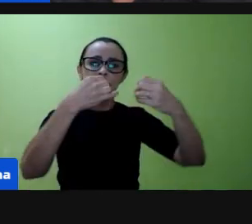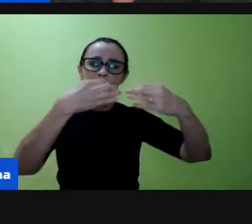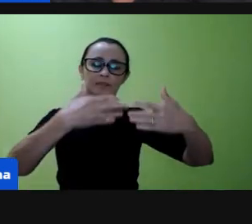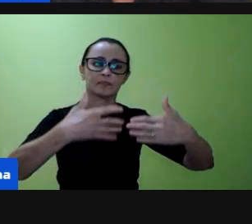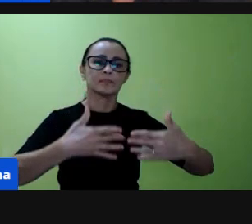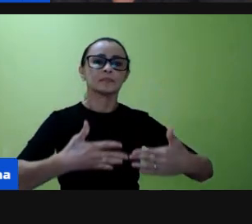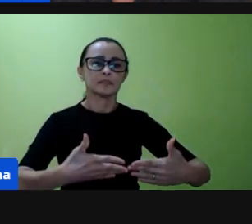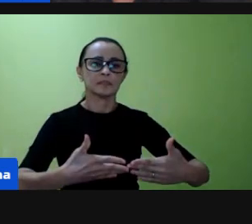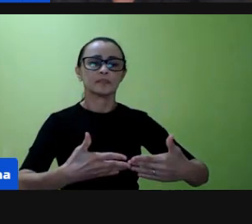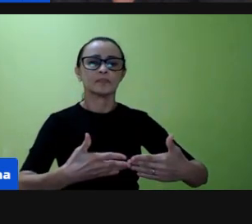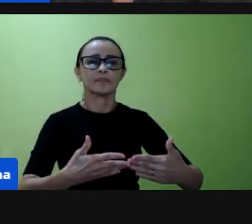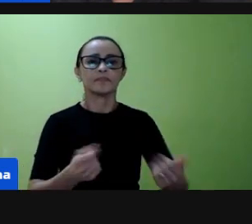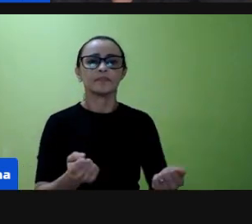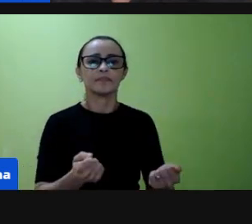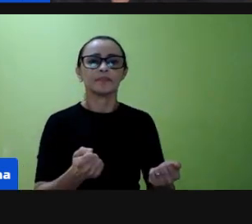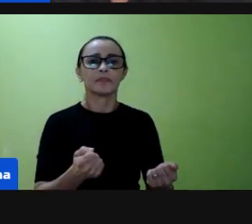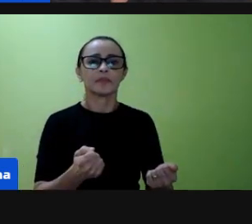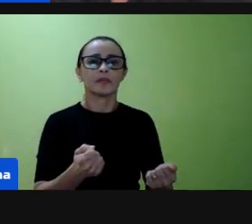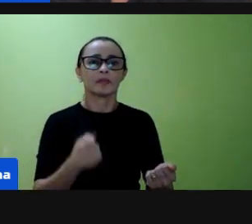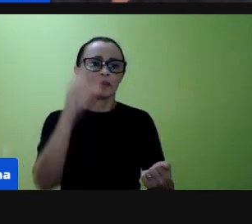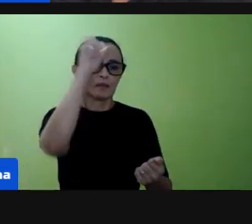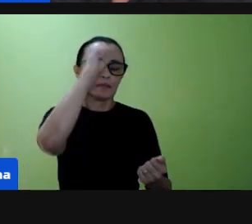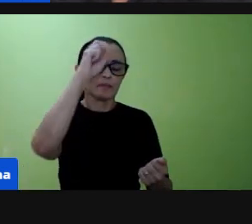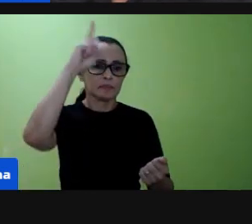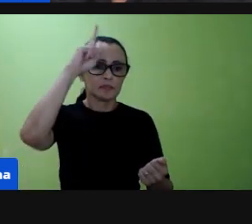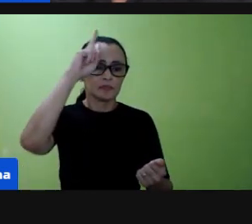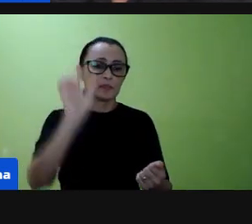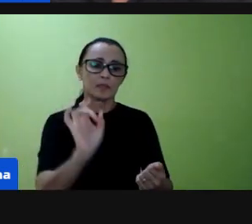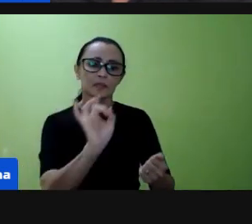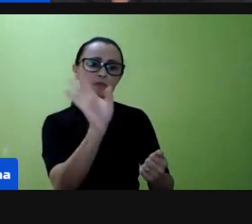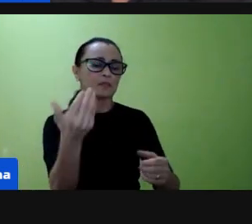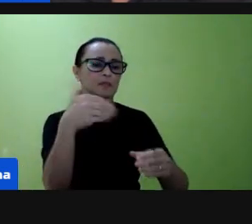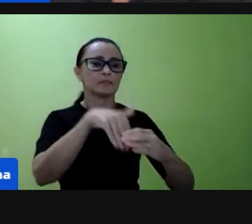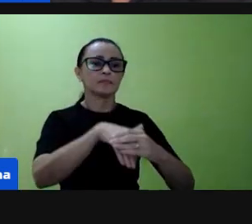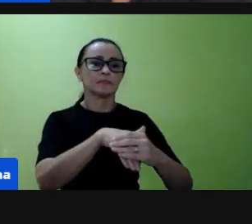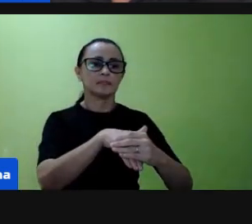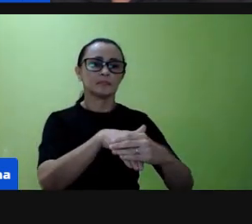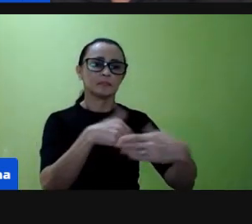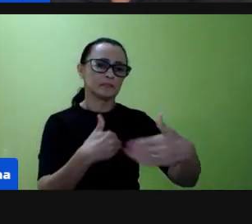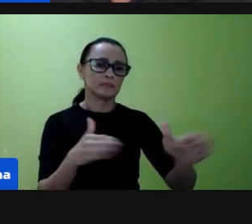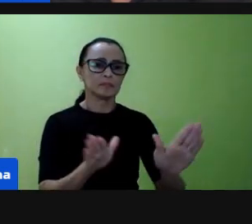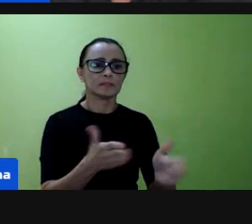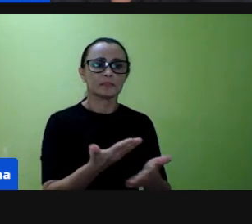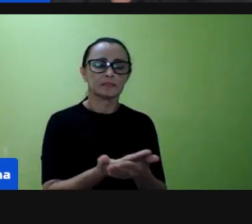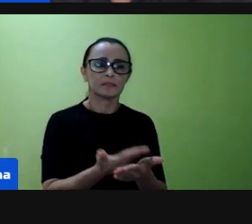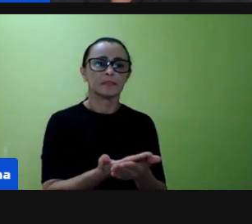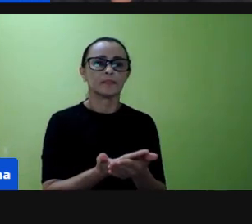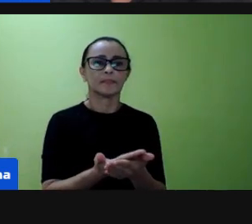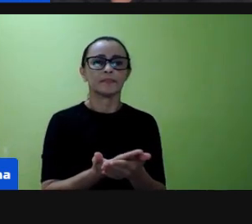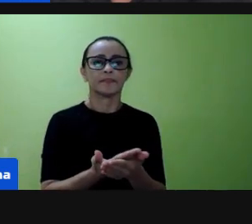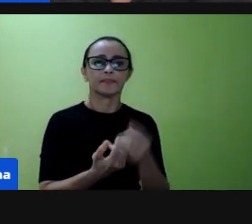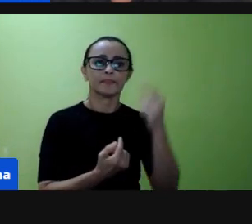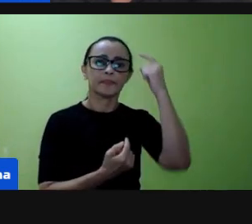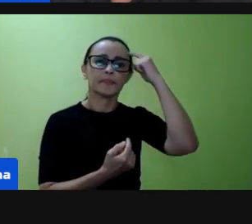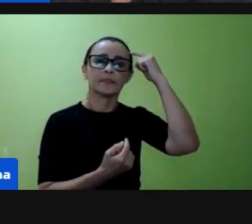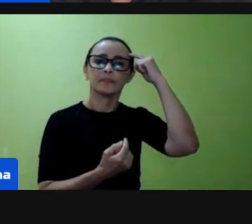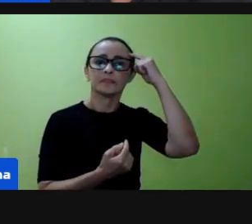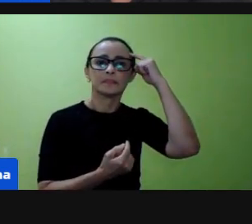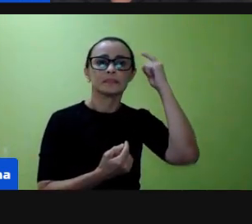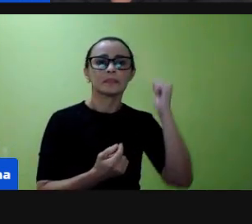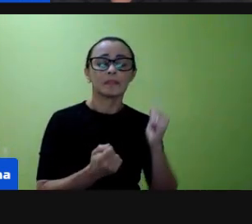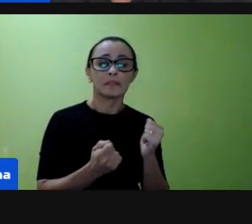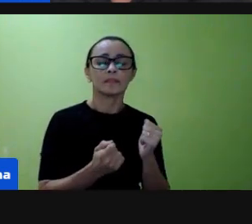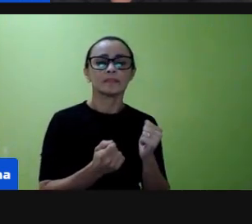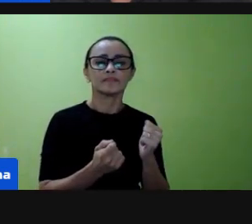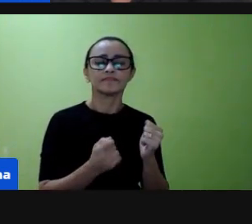uma consciência histórica, ele não aprende história só na sala de aula, né? E aí eu comecei a pensar, falei, bom, vou trabalhar tal assunto, o